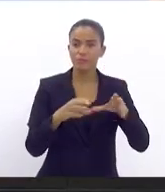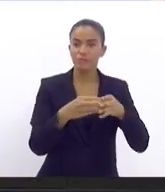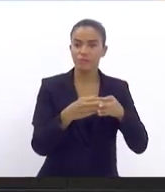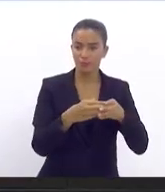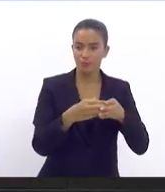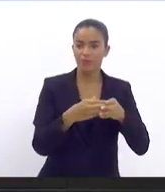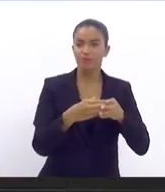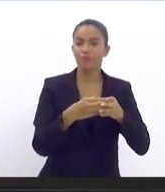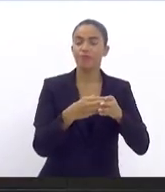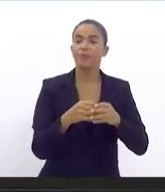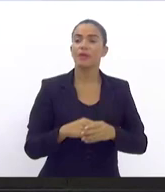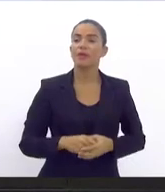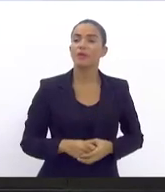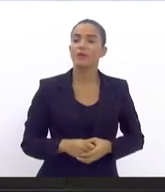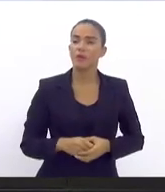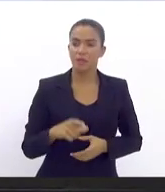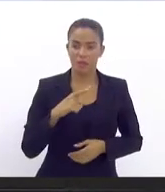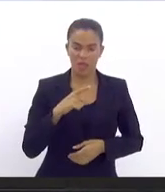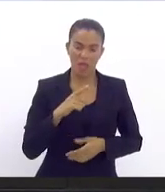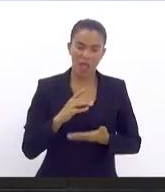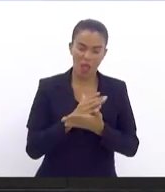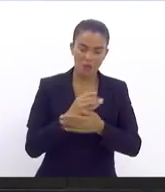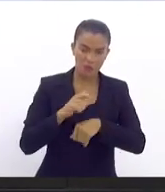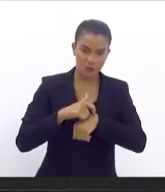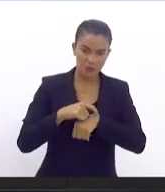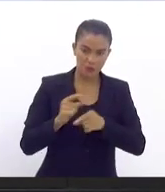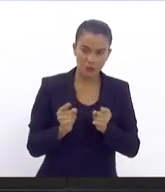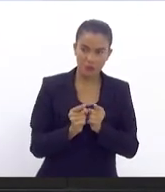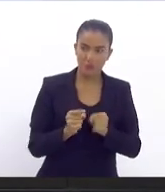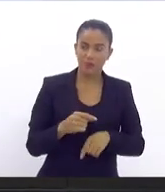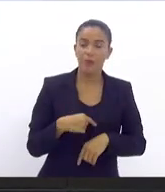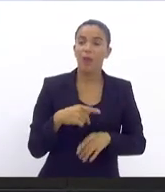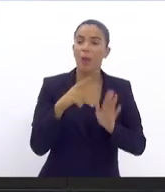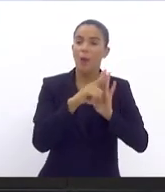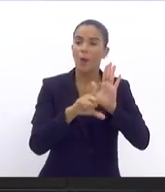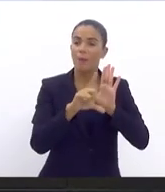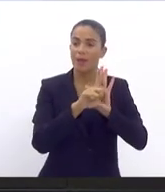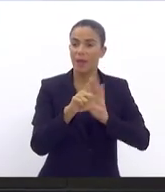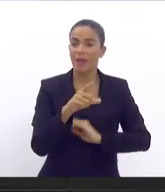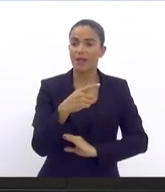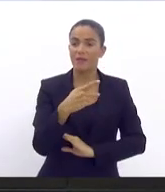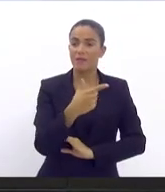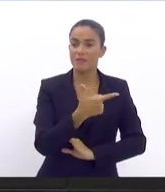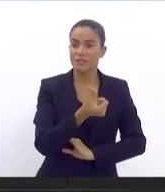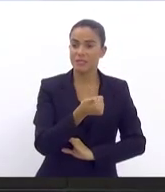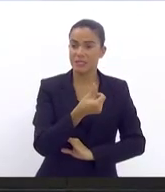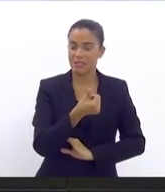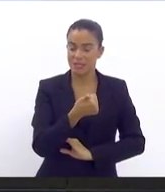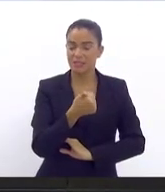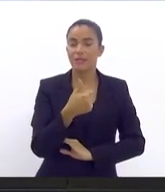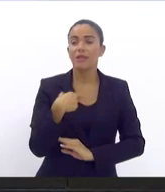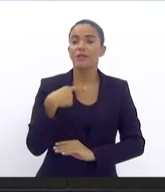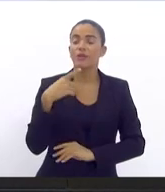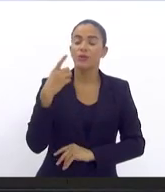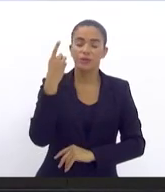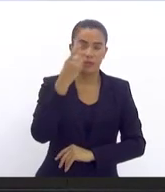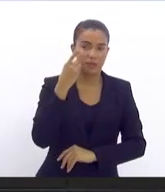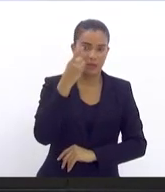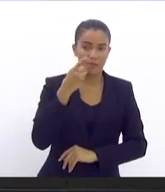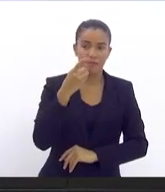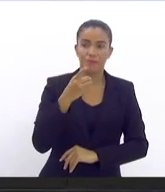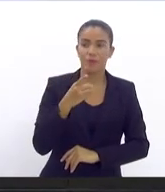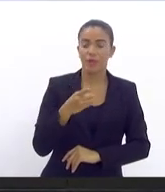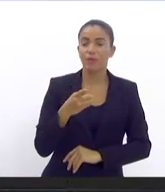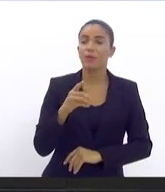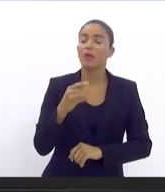relatoria do deputado Filipinho Hades. Ainda temos alguns minutos. É o PL 2308 de 16, autoria do deputado Rosenberg Reis, que autoriza